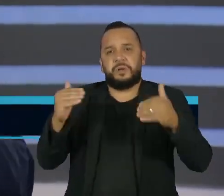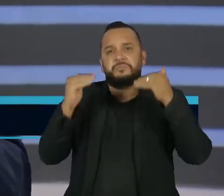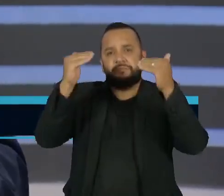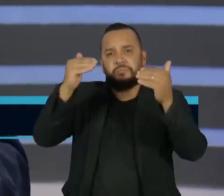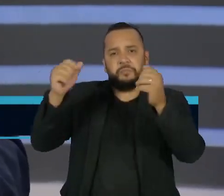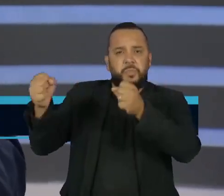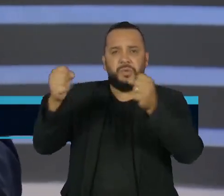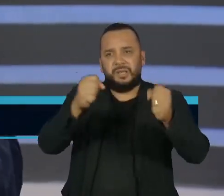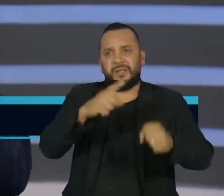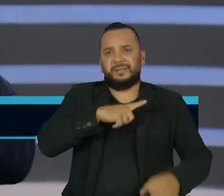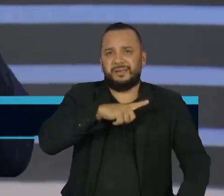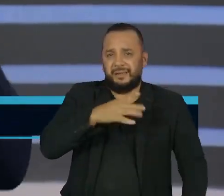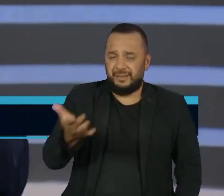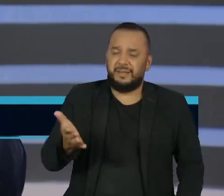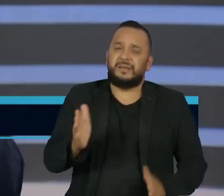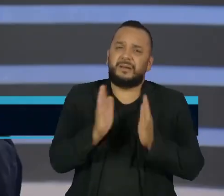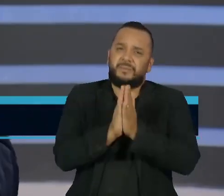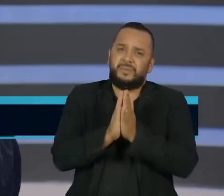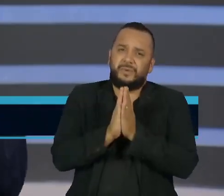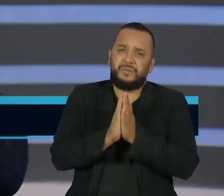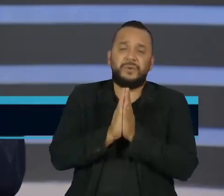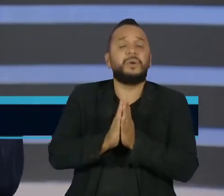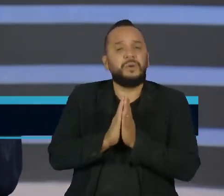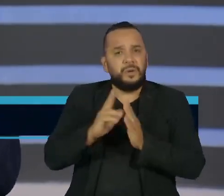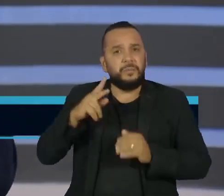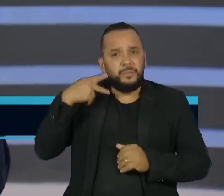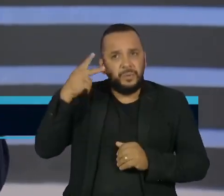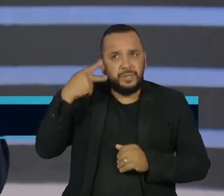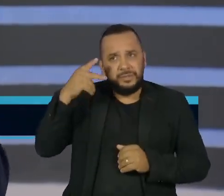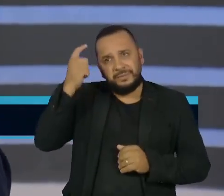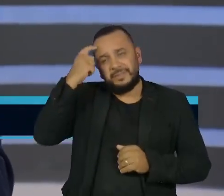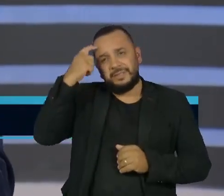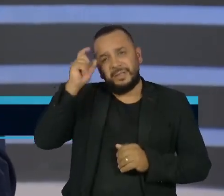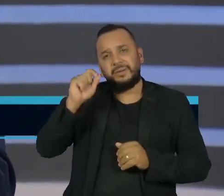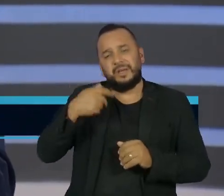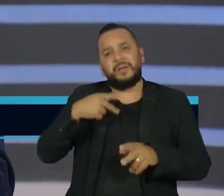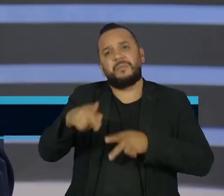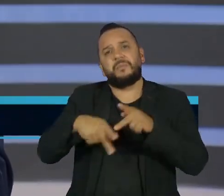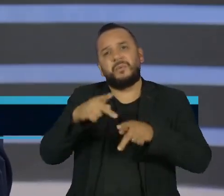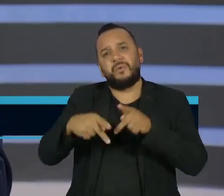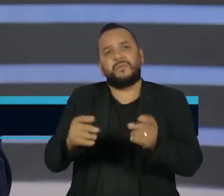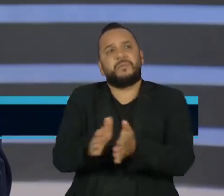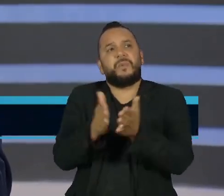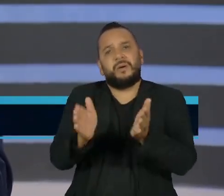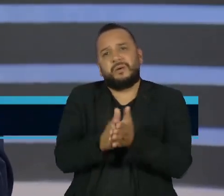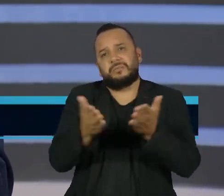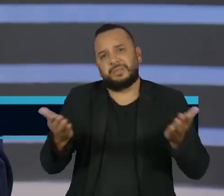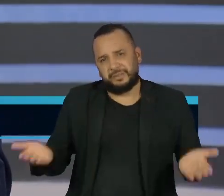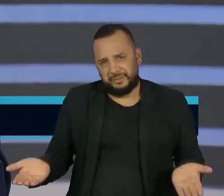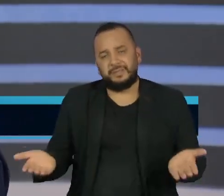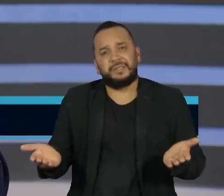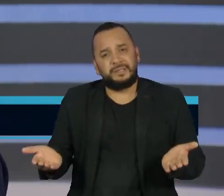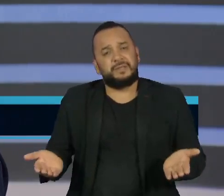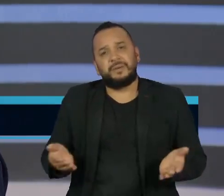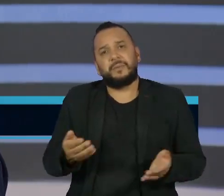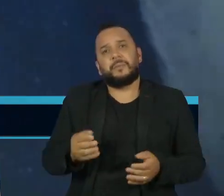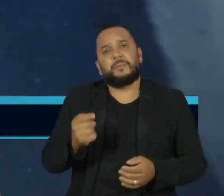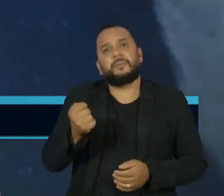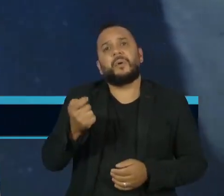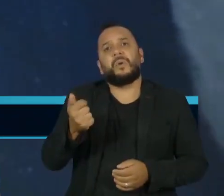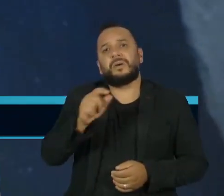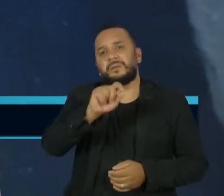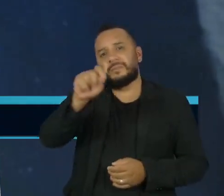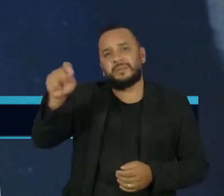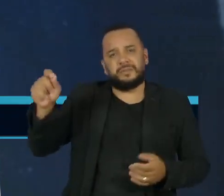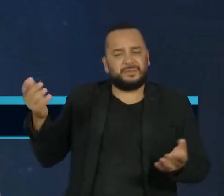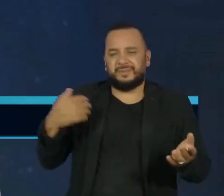os parlamentares pensem no povo, né? Especialmente no povo mais pobre. Acho essa a questão central que, infelizmente, poucos pensam.